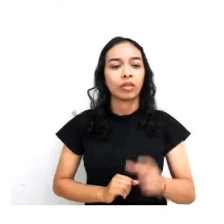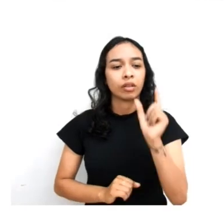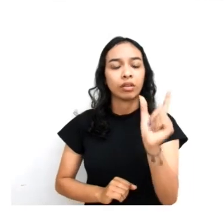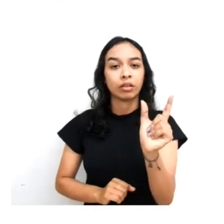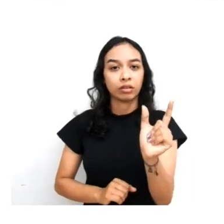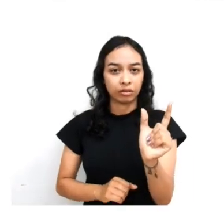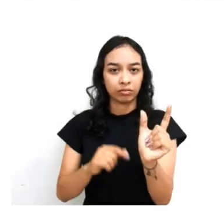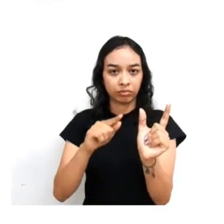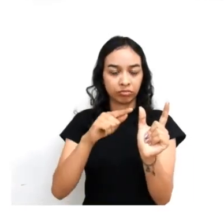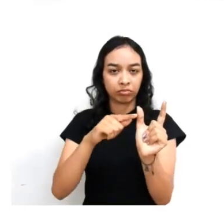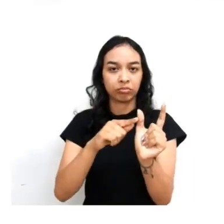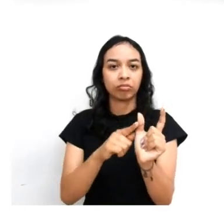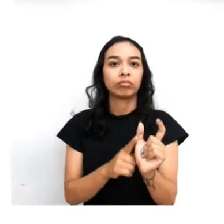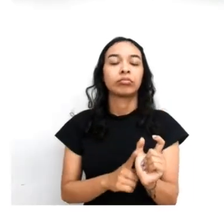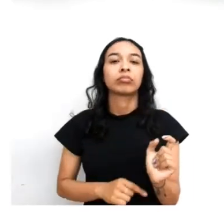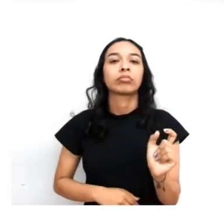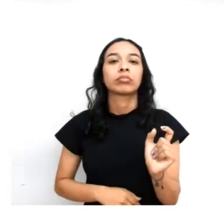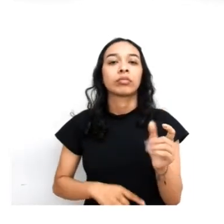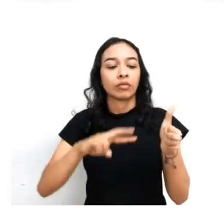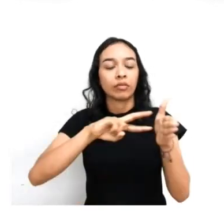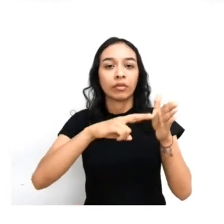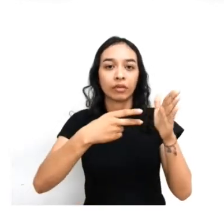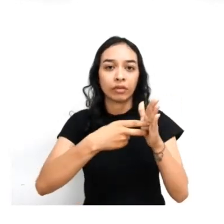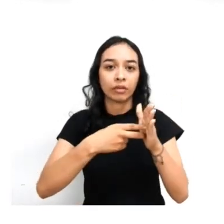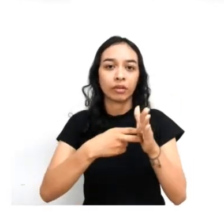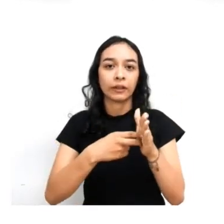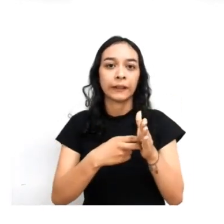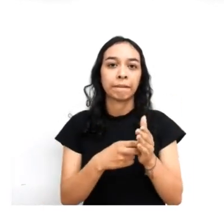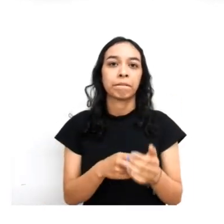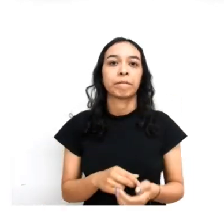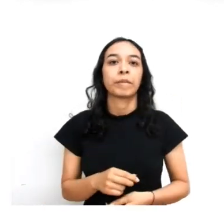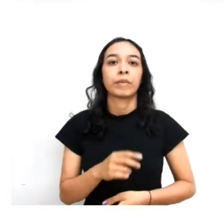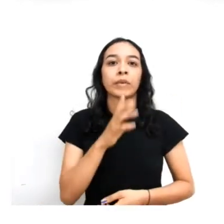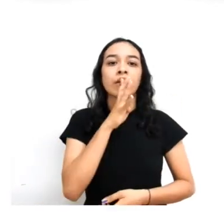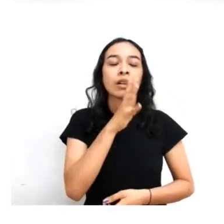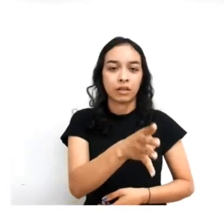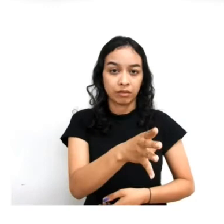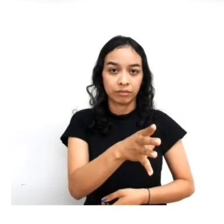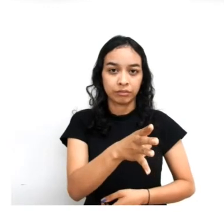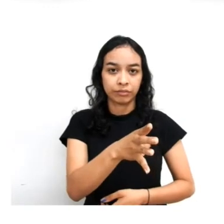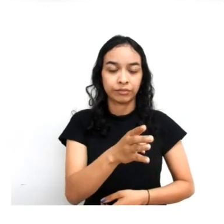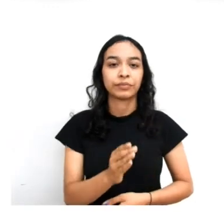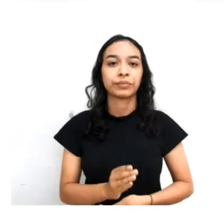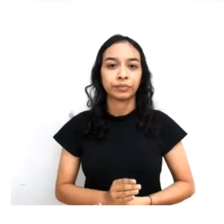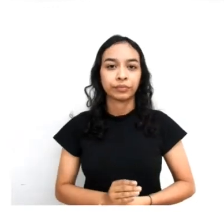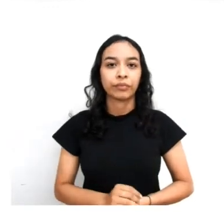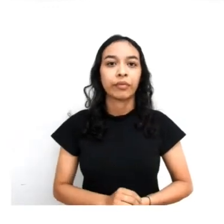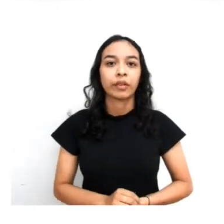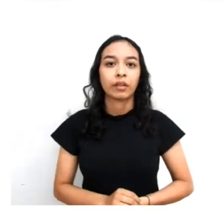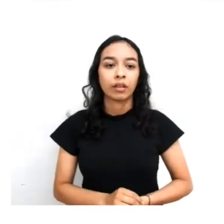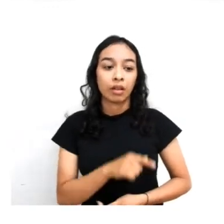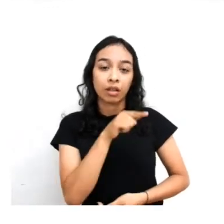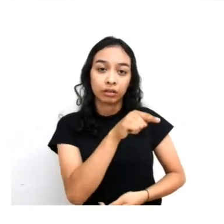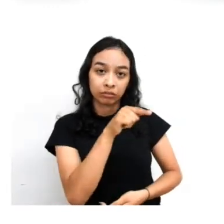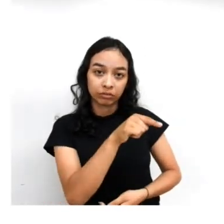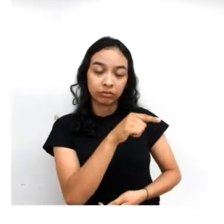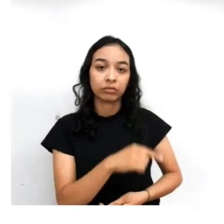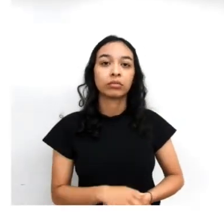acusar. Este é o caso, na maioria das vezes, do objeto direto na